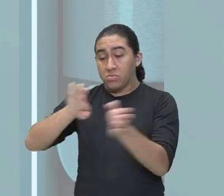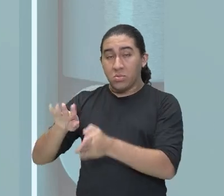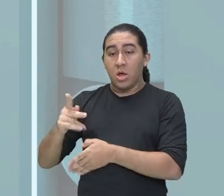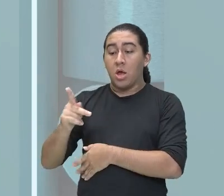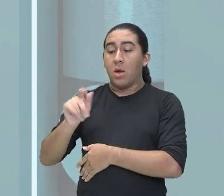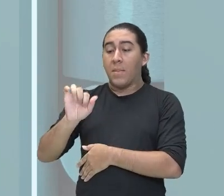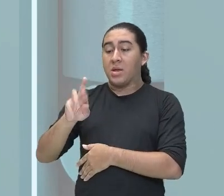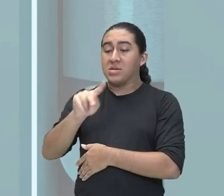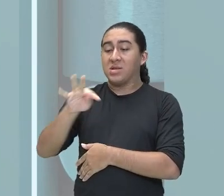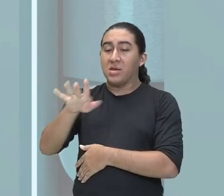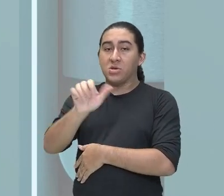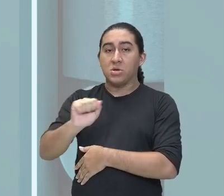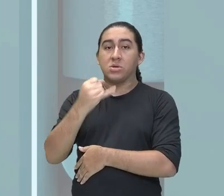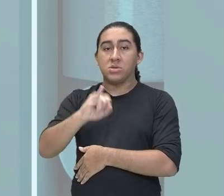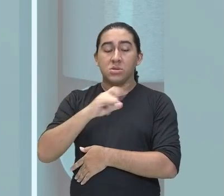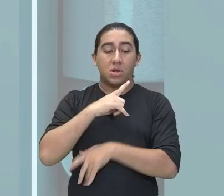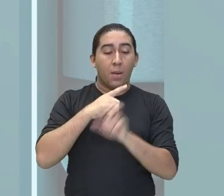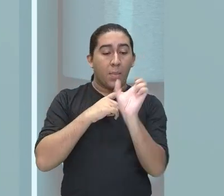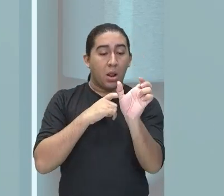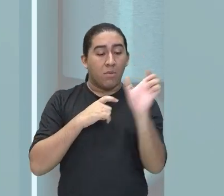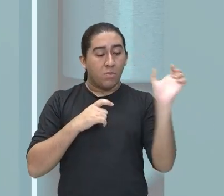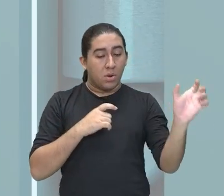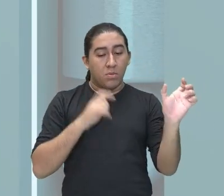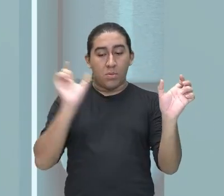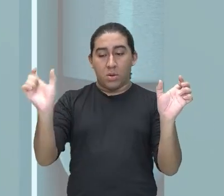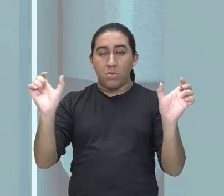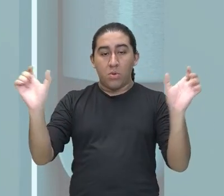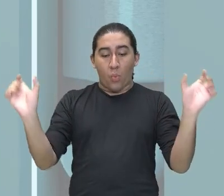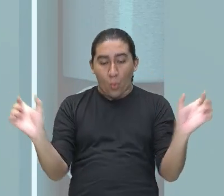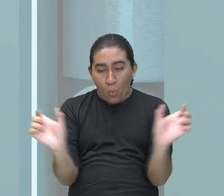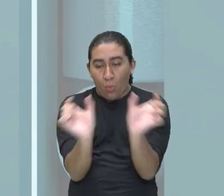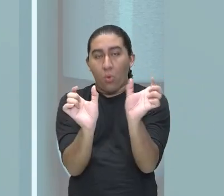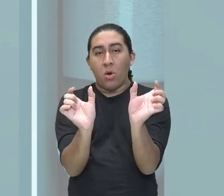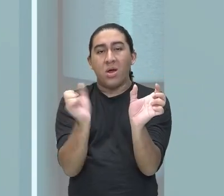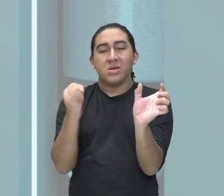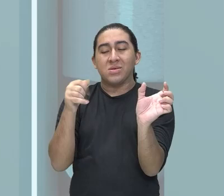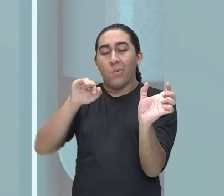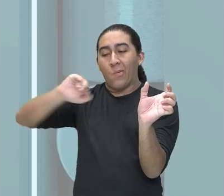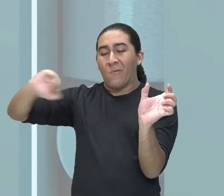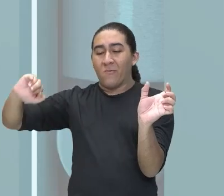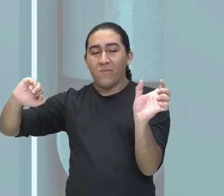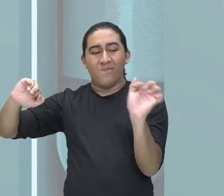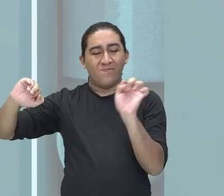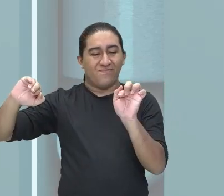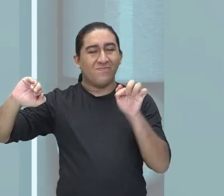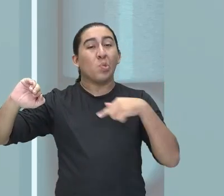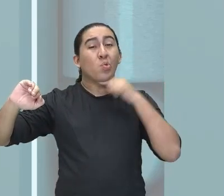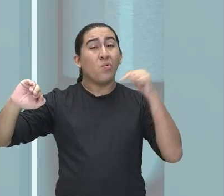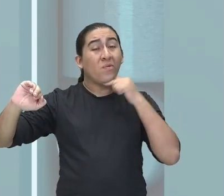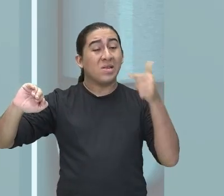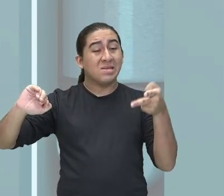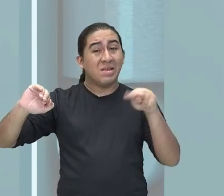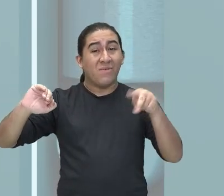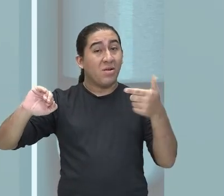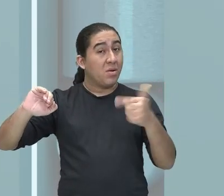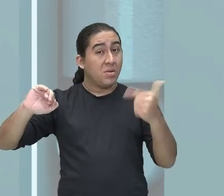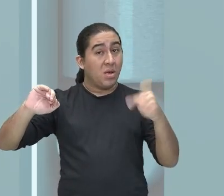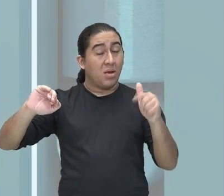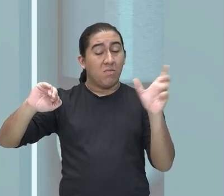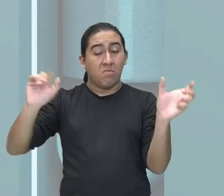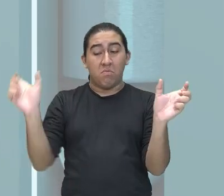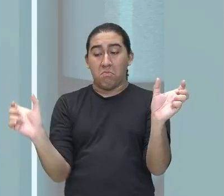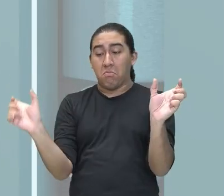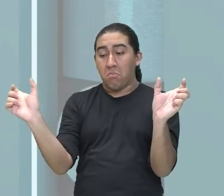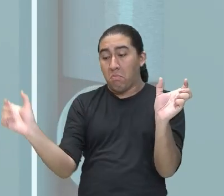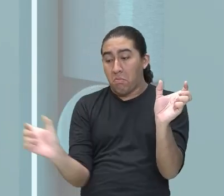um, de nenhuma forma ela vai ser uma palavra que tenha um significado, né?